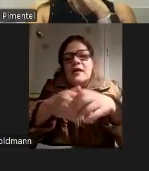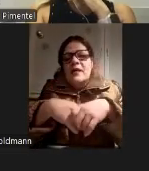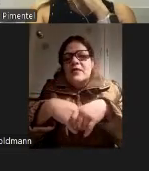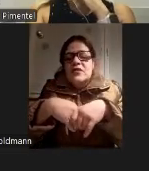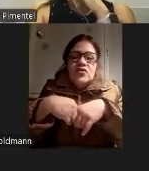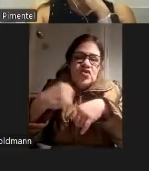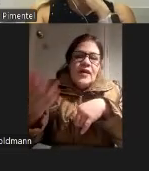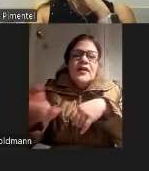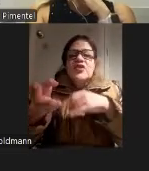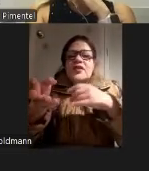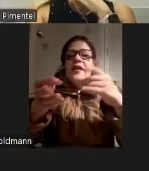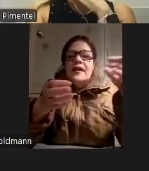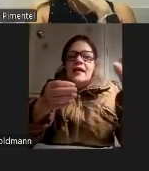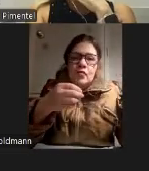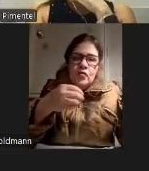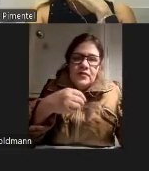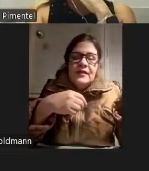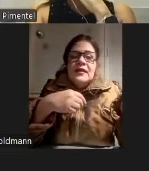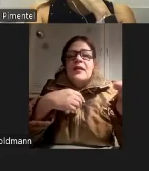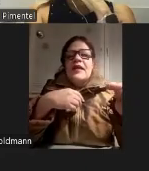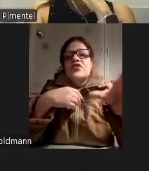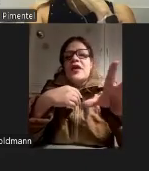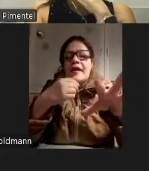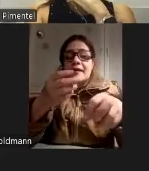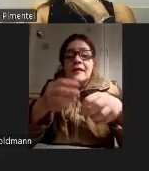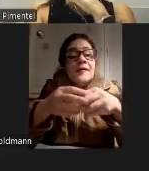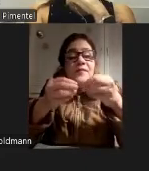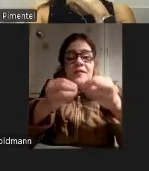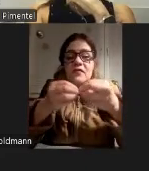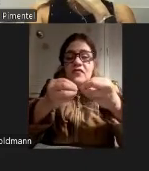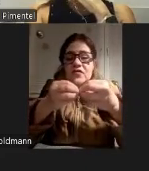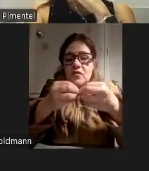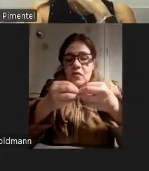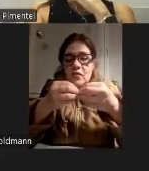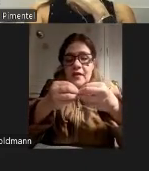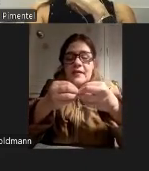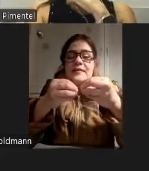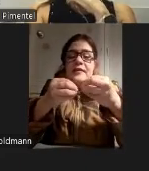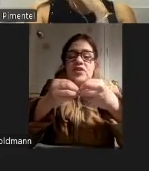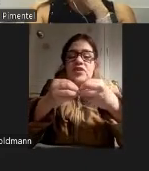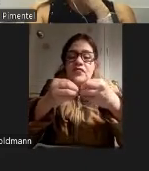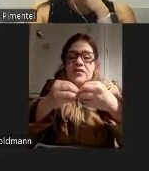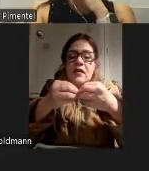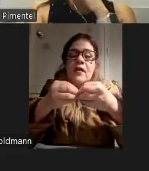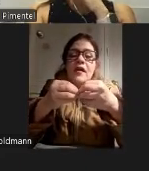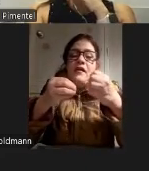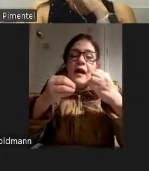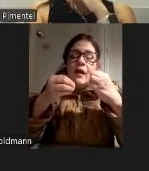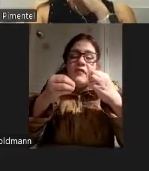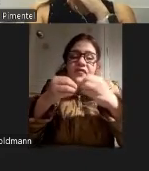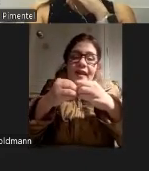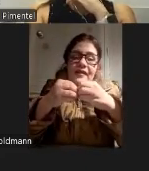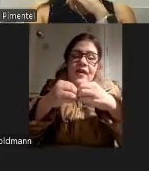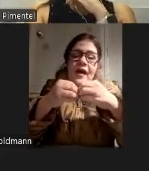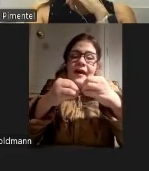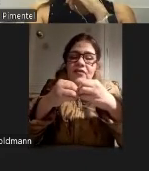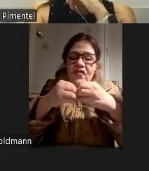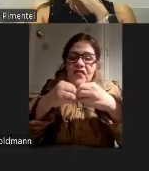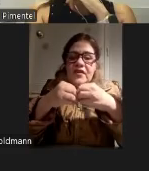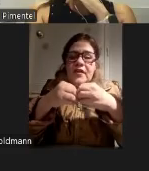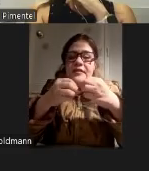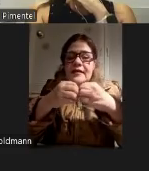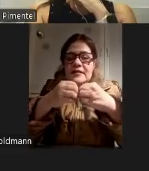fogo! Aí a pessoa se joga da janela, o outro tenta ir pela escada, não funciona. Essa disfunção leva